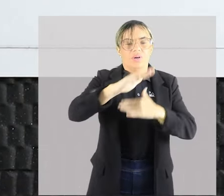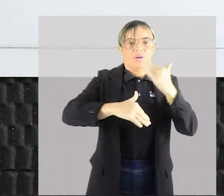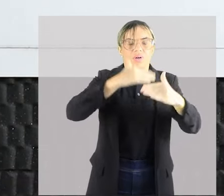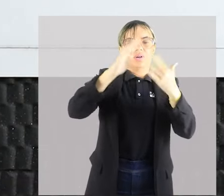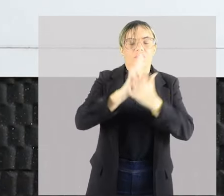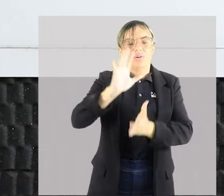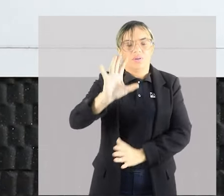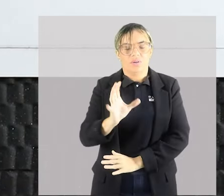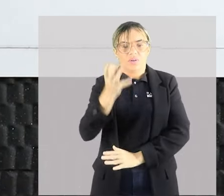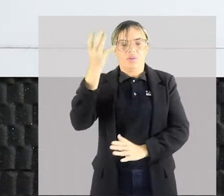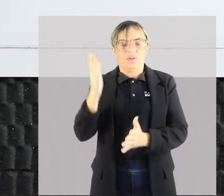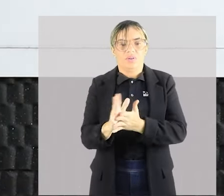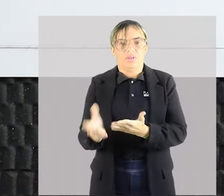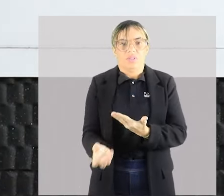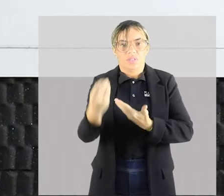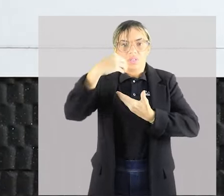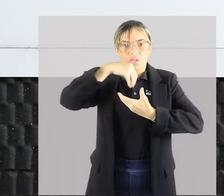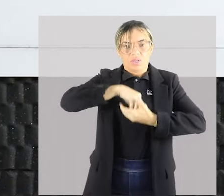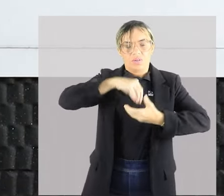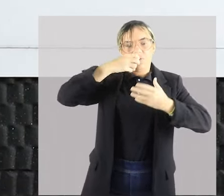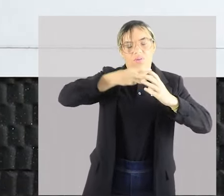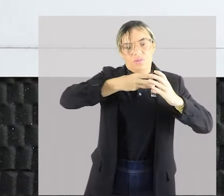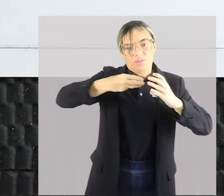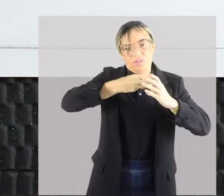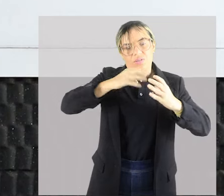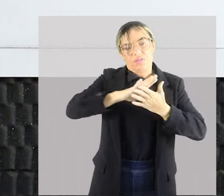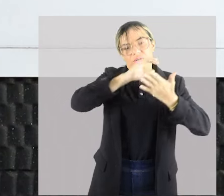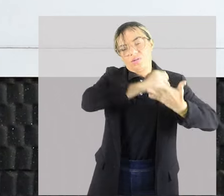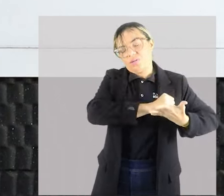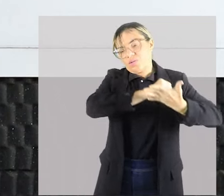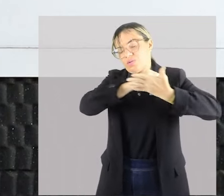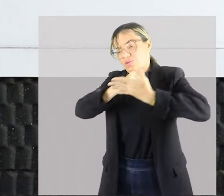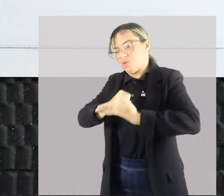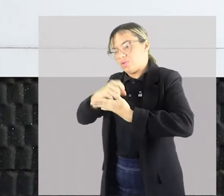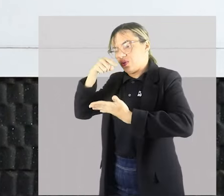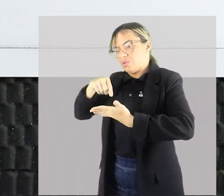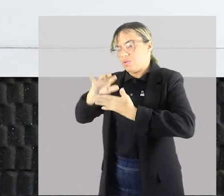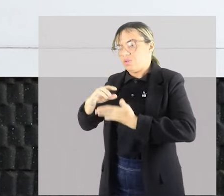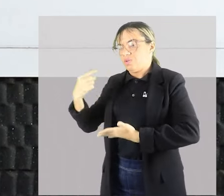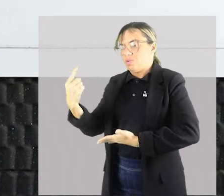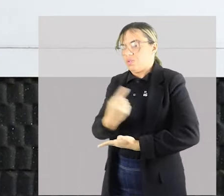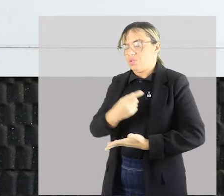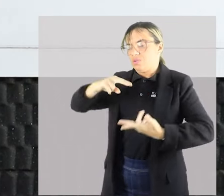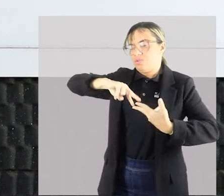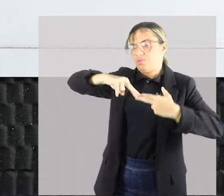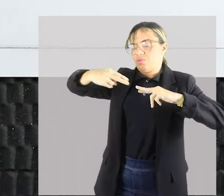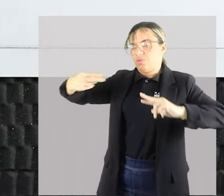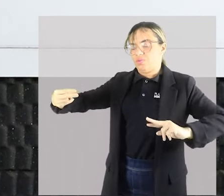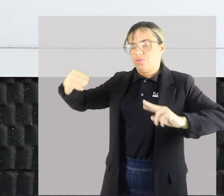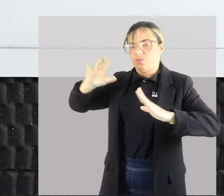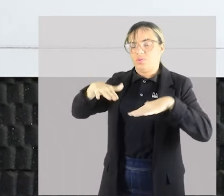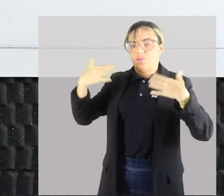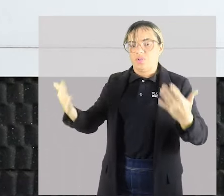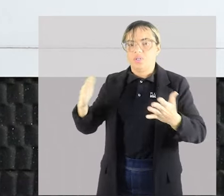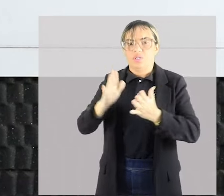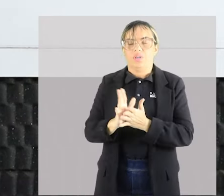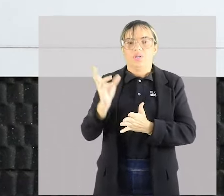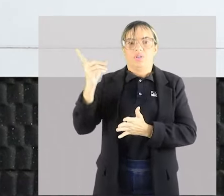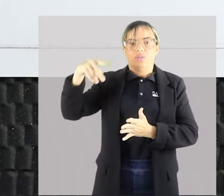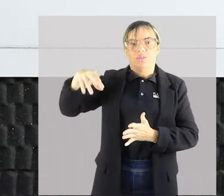ocorrem dentro das nossas células que vão nos auxiliar ali na formação do nosso materialo que é o